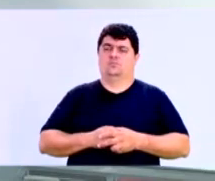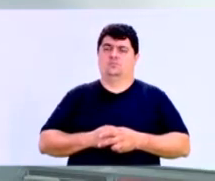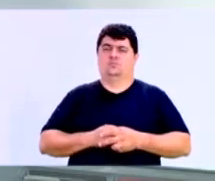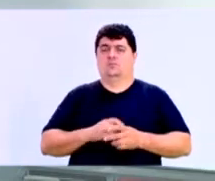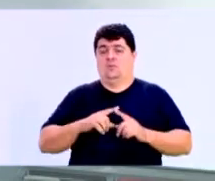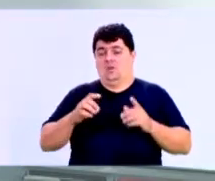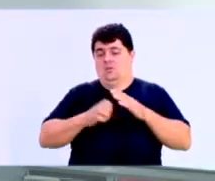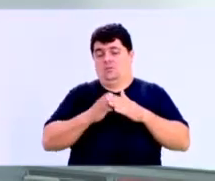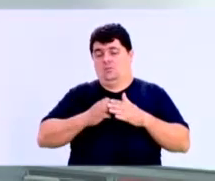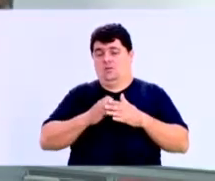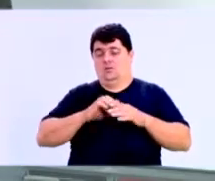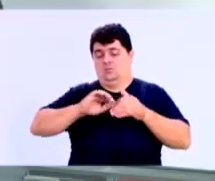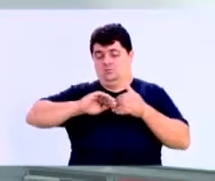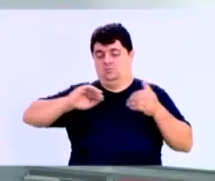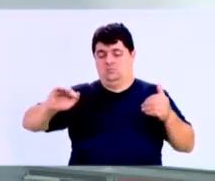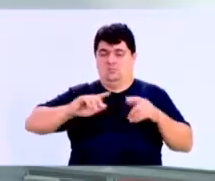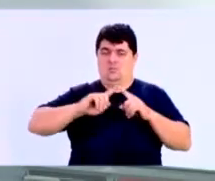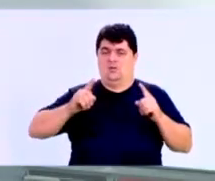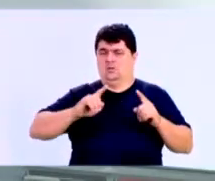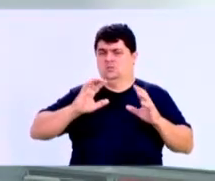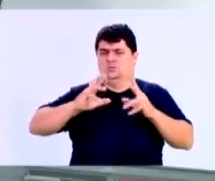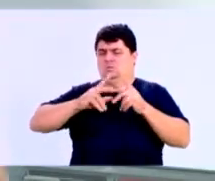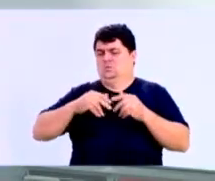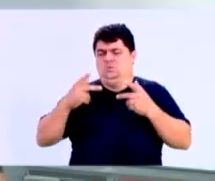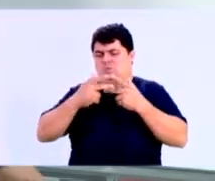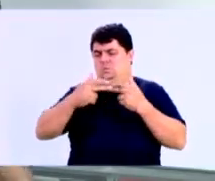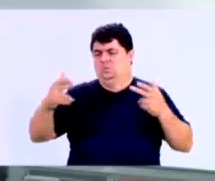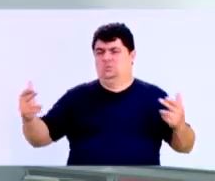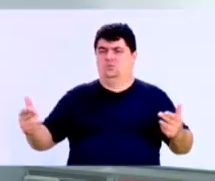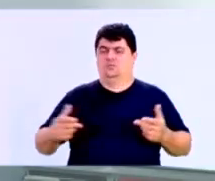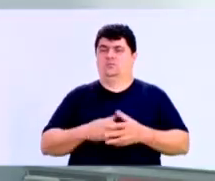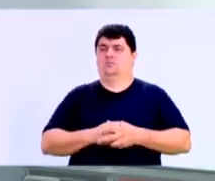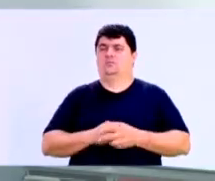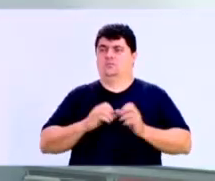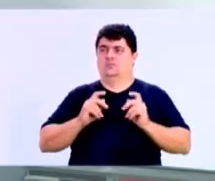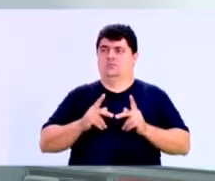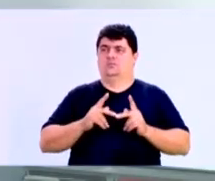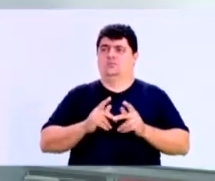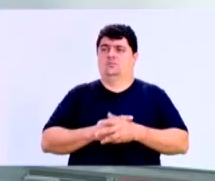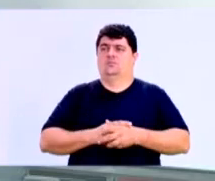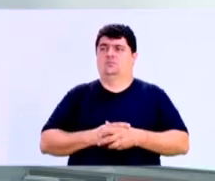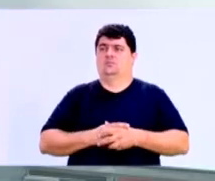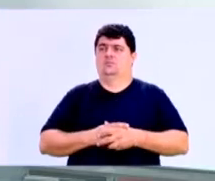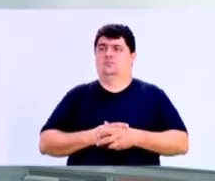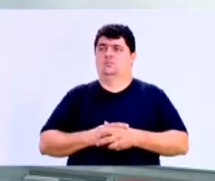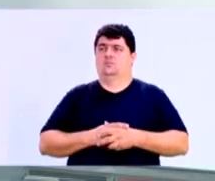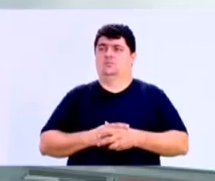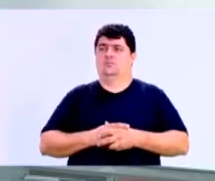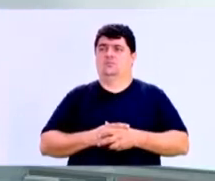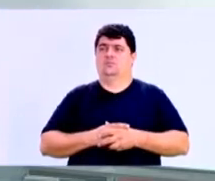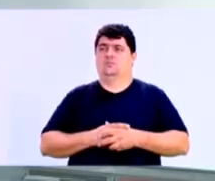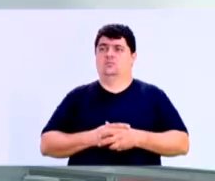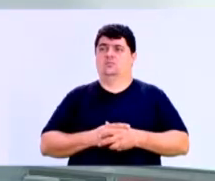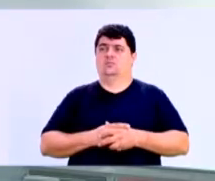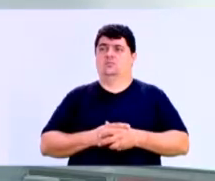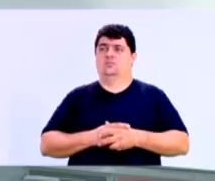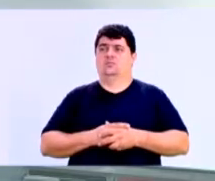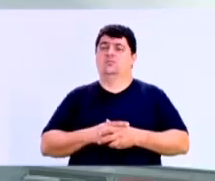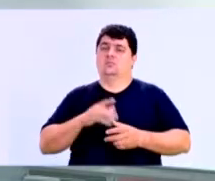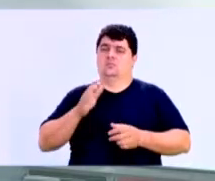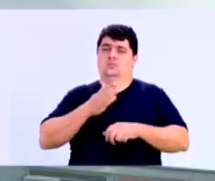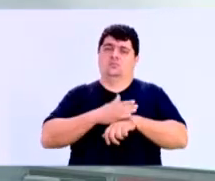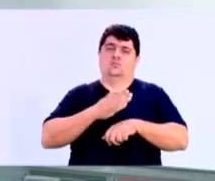isso, mas em tese todas as contas representam a mesma coisa, correto? Fizemos atividades,